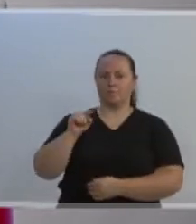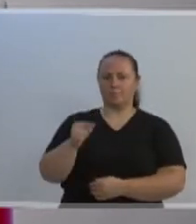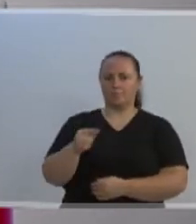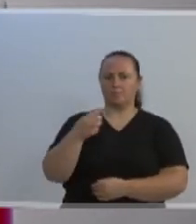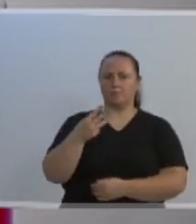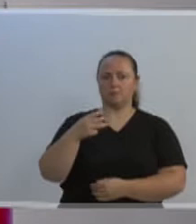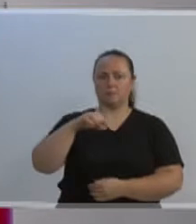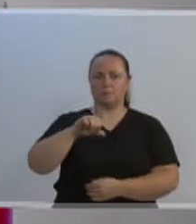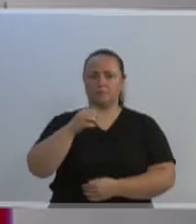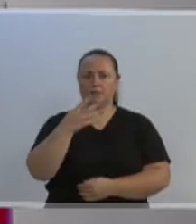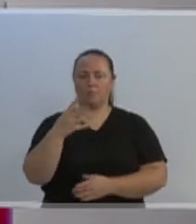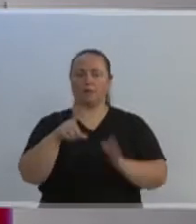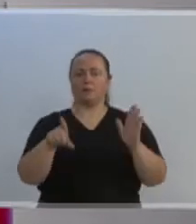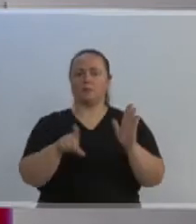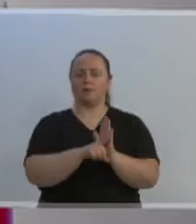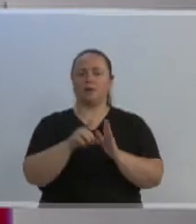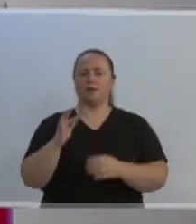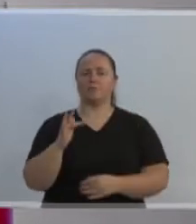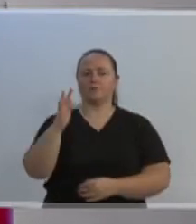de